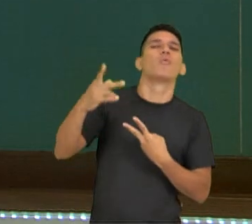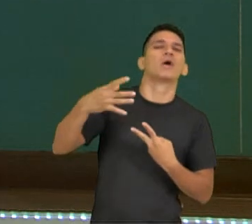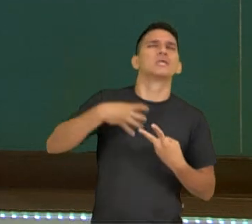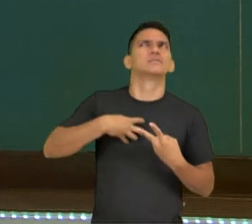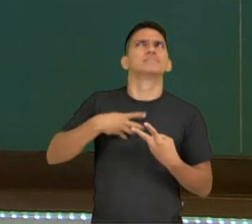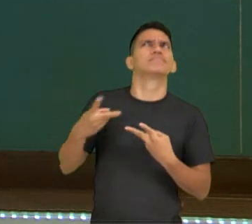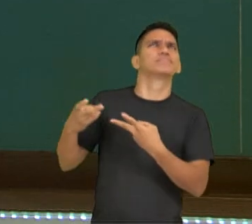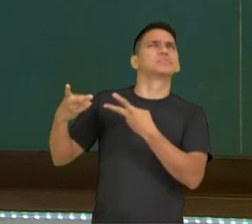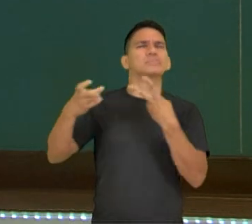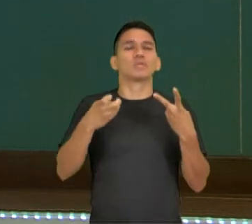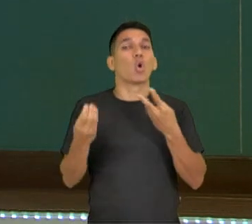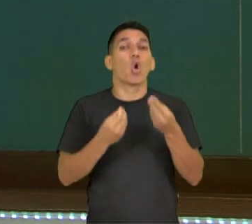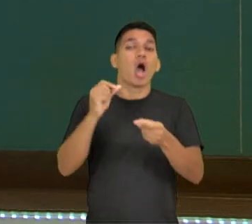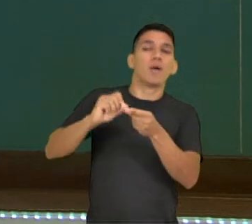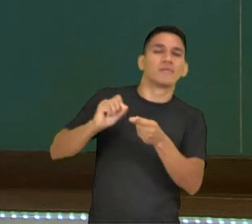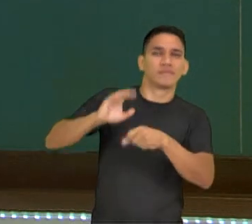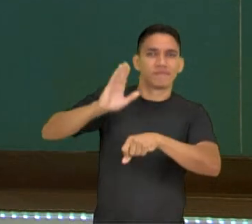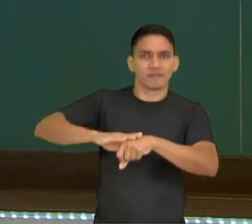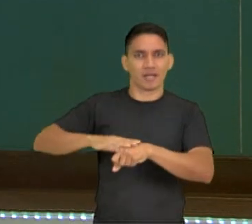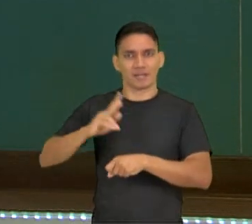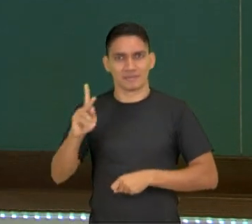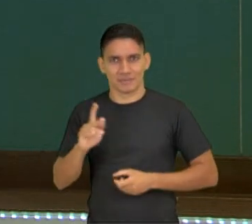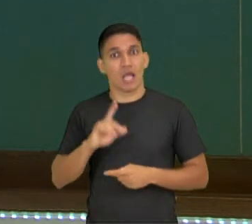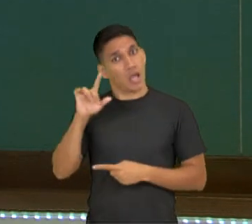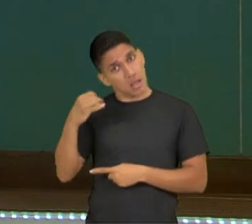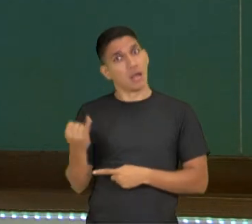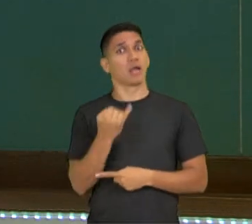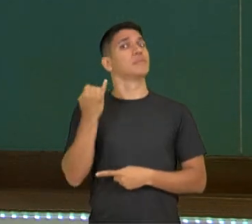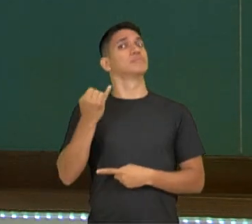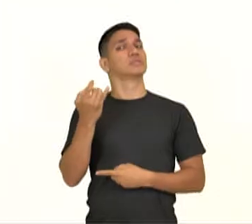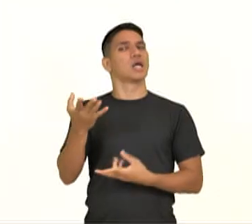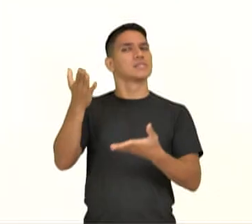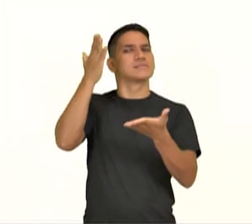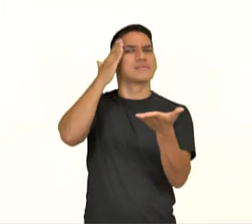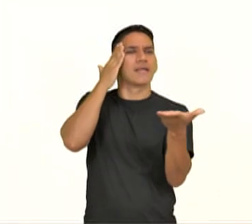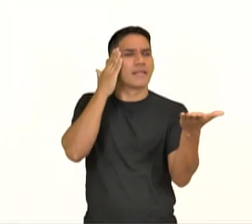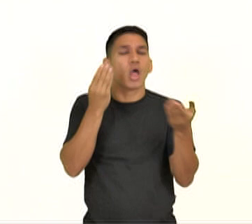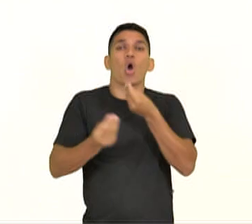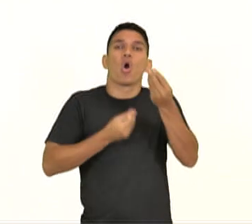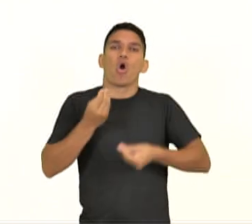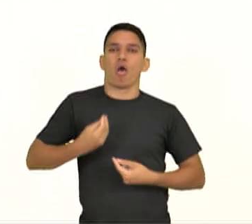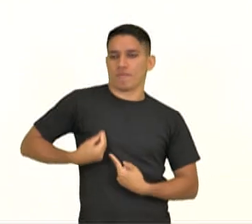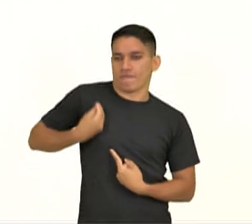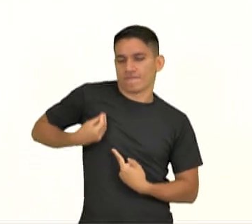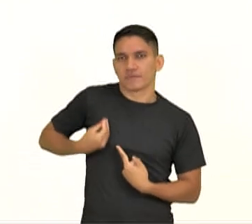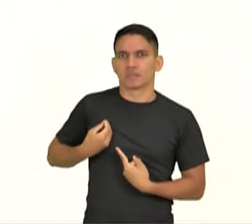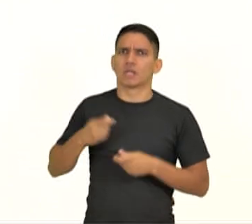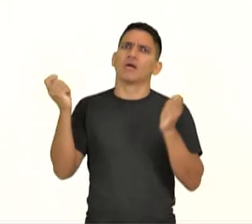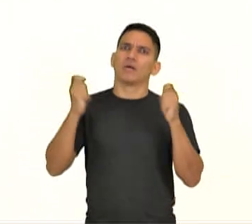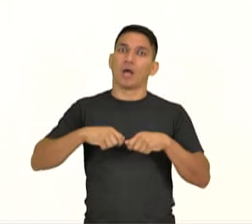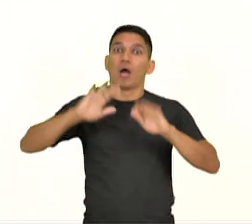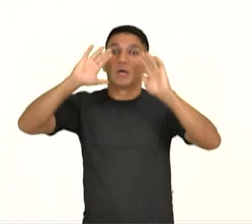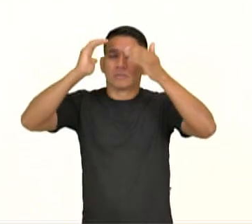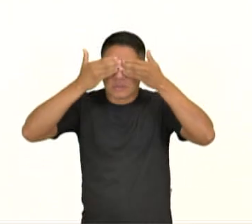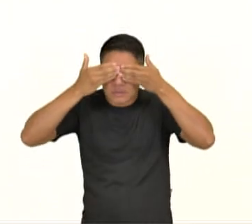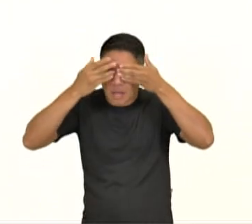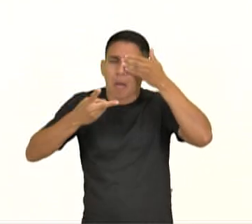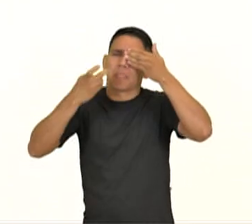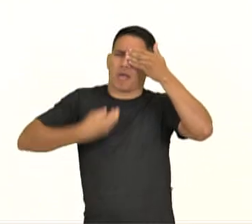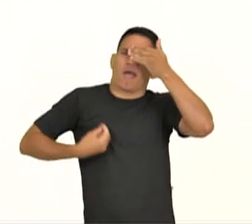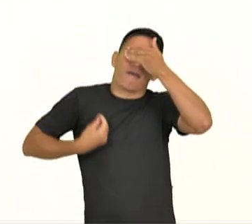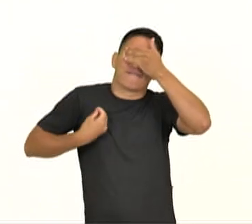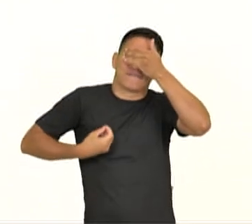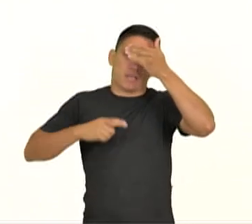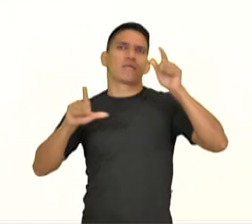faz, né? Então isso é muito importante. Como que o outro vê, que eu digo no sentido de ver a vida mesmo, como ele enxerga o cego, ele vê a vida